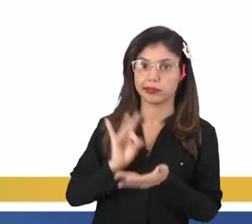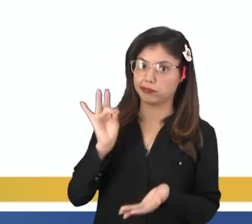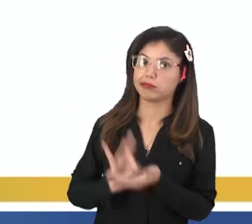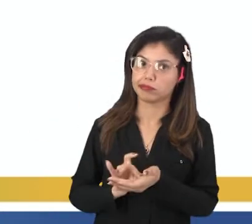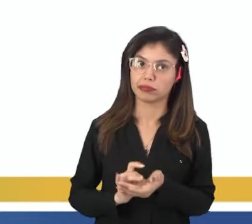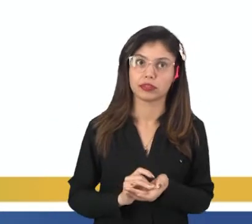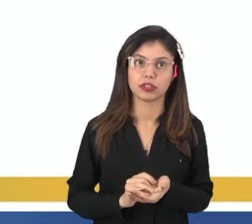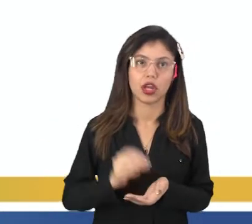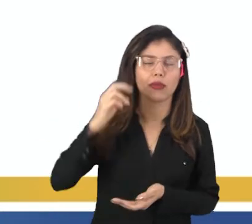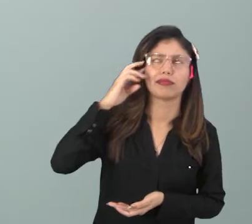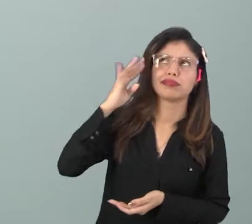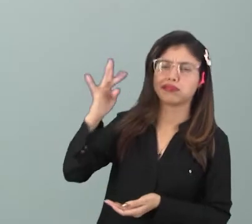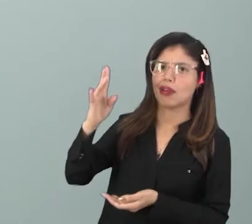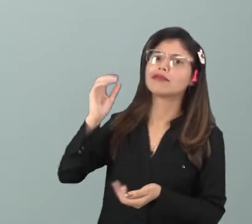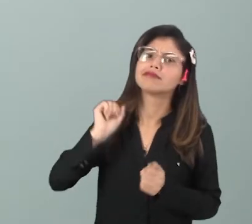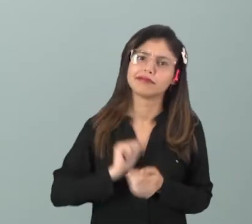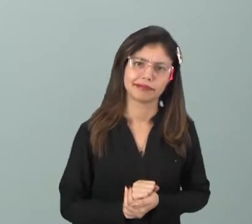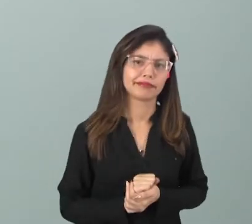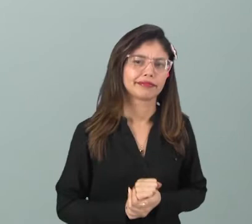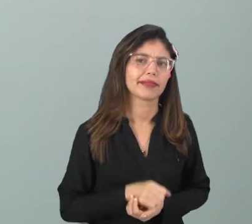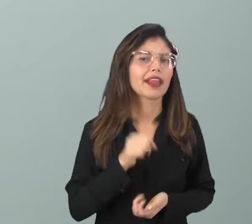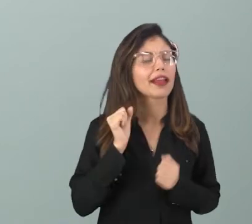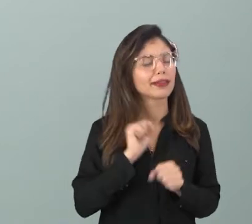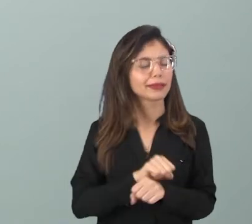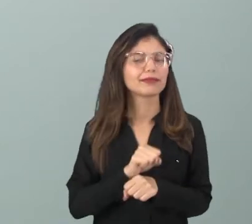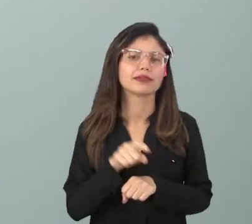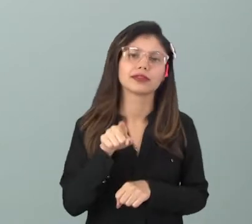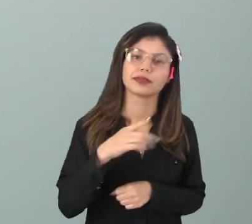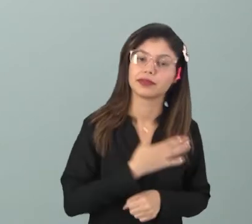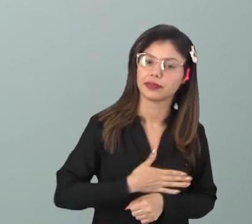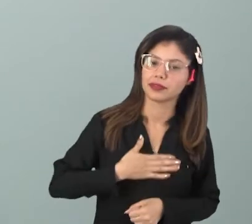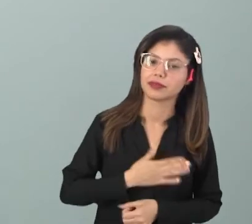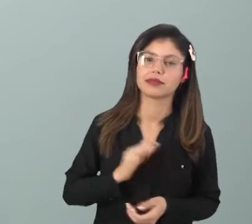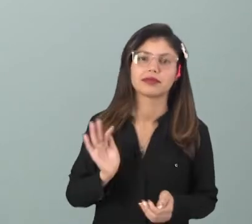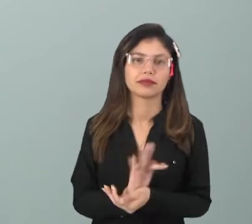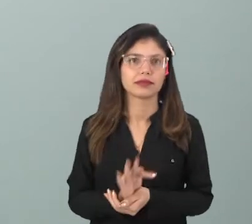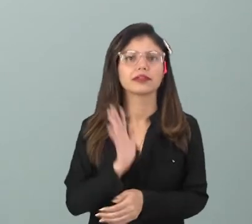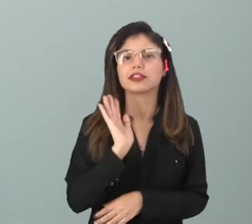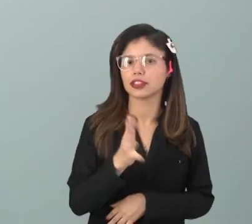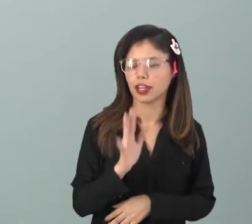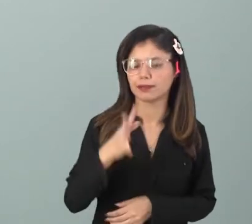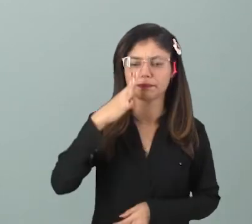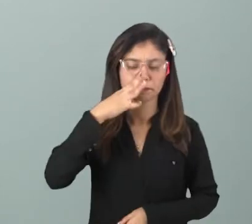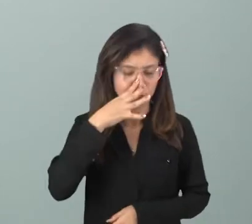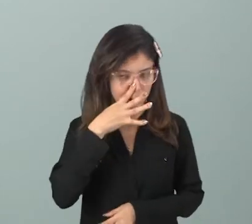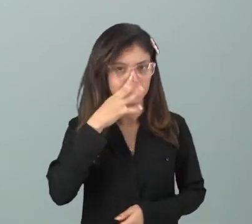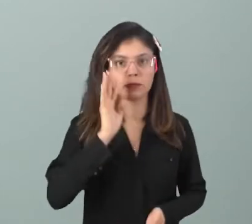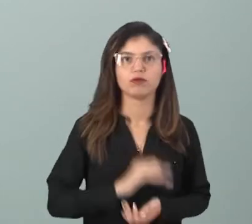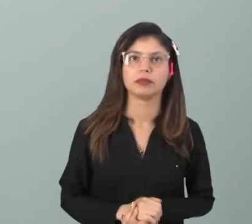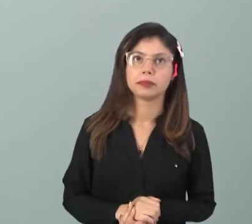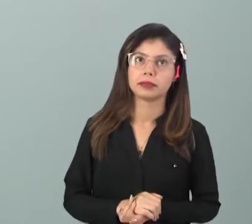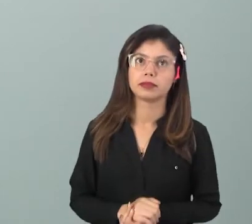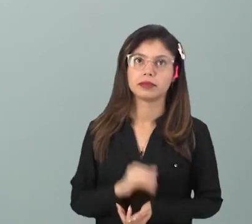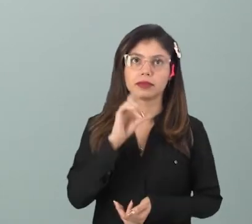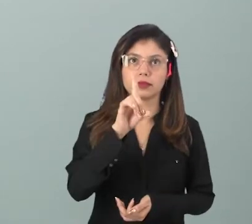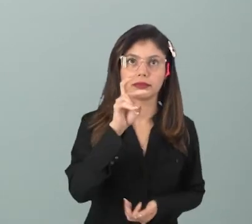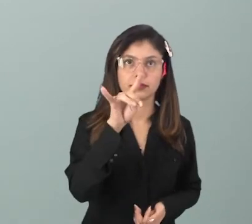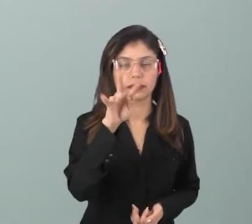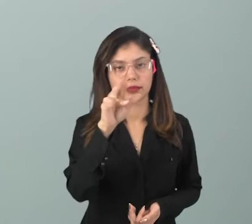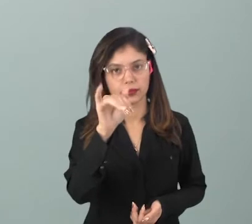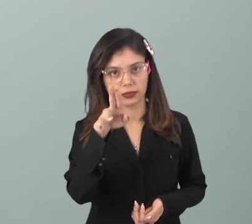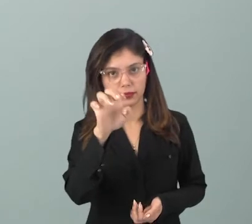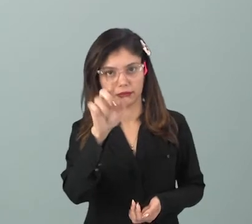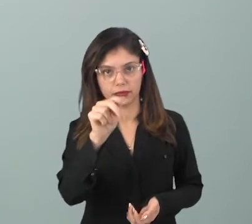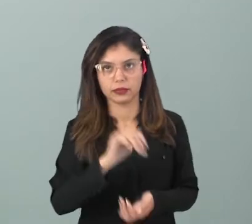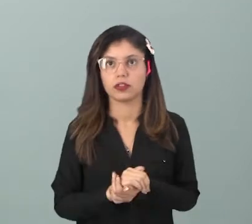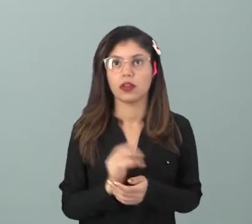nostalgia espero que vocês tenham se interessado por esse filmes muitos de vocês talvez já tenham assistido esse segundo filme divertida